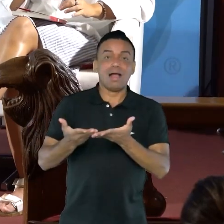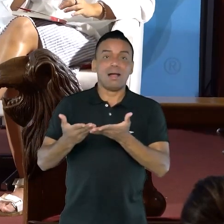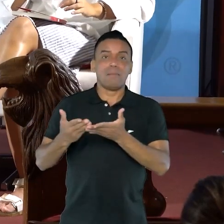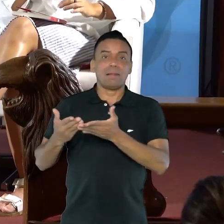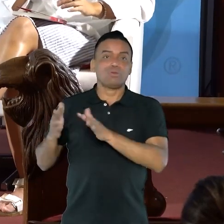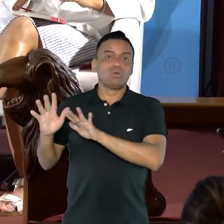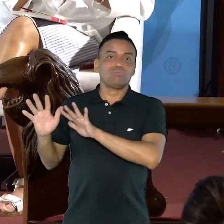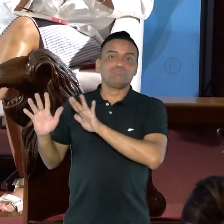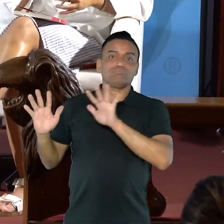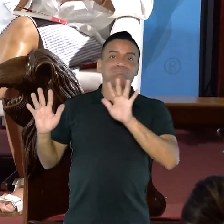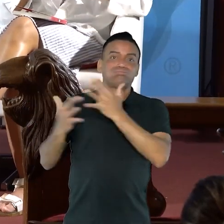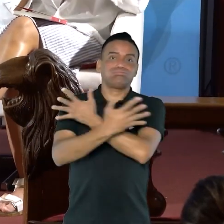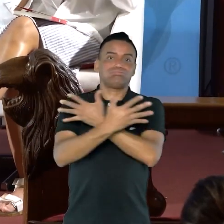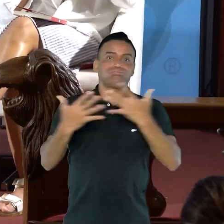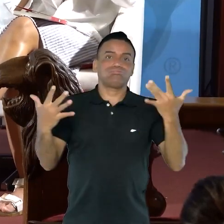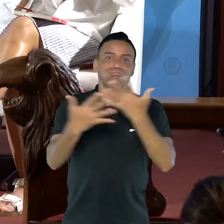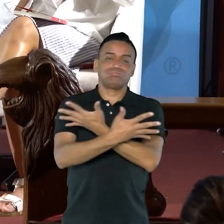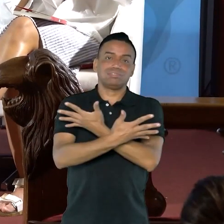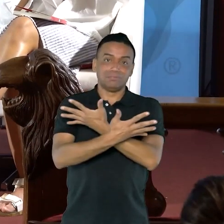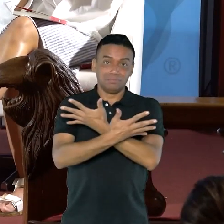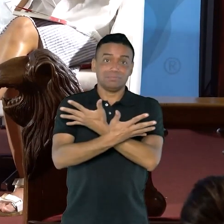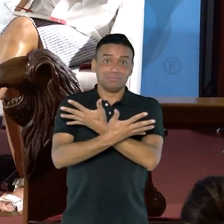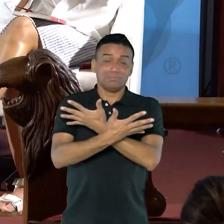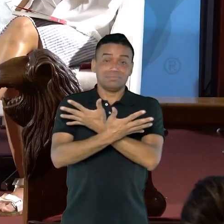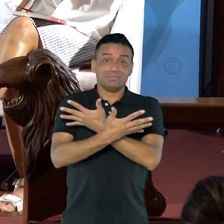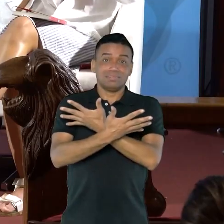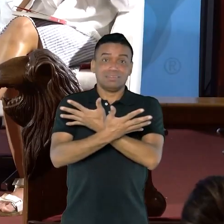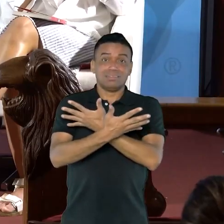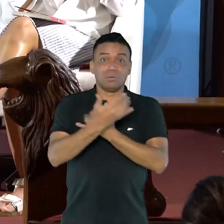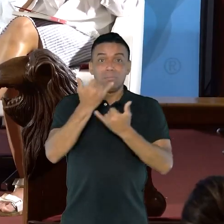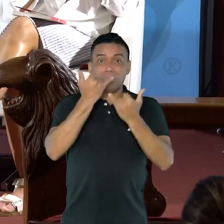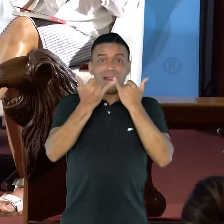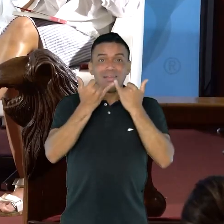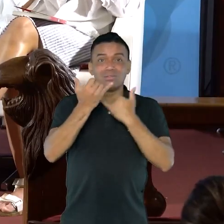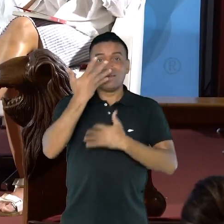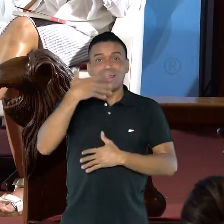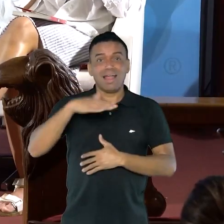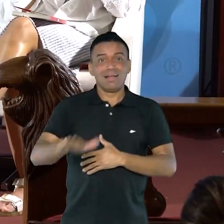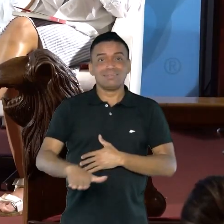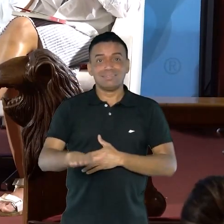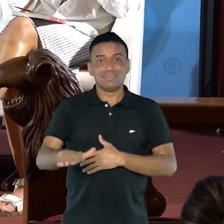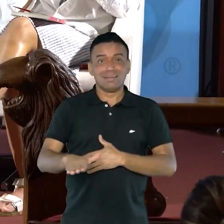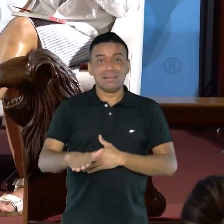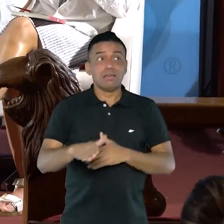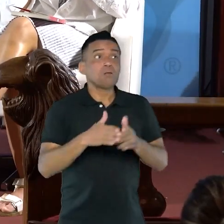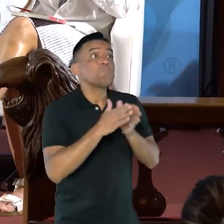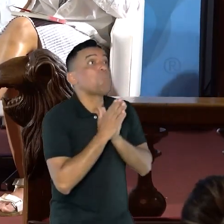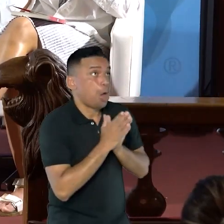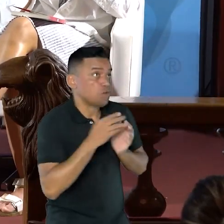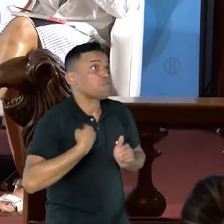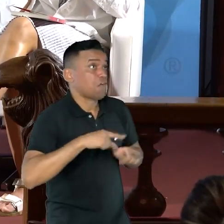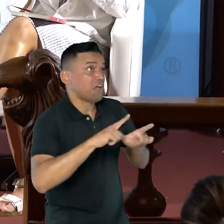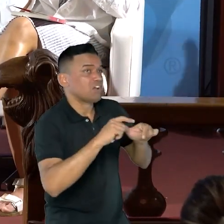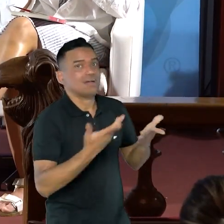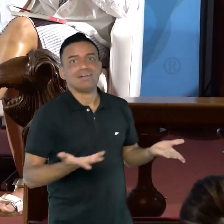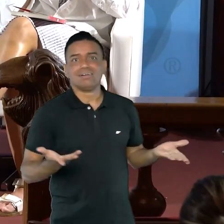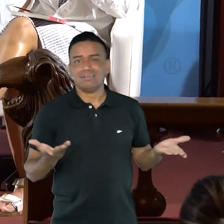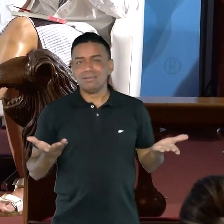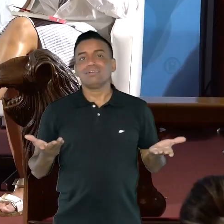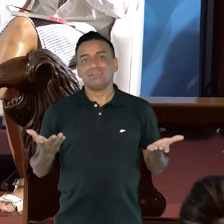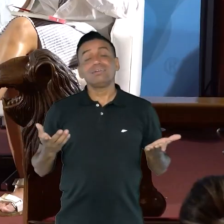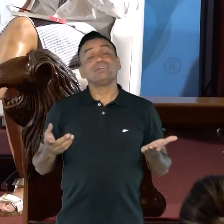movimento, né? Então, a tutela e a infantilização passam muito por esse lugar, né? Por outro lado,